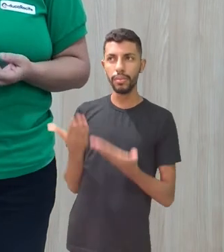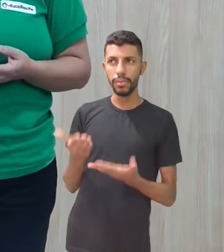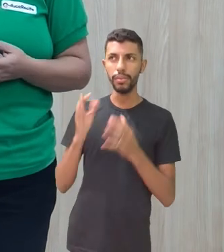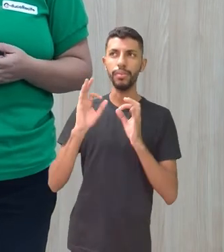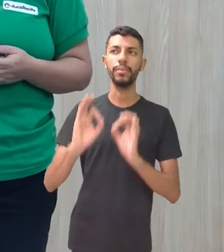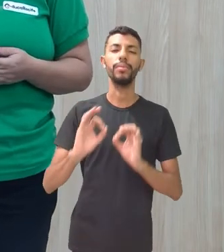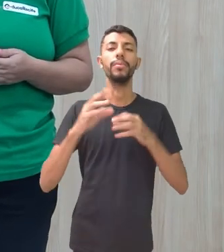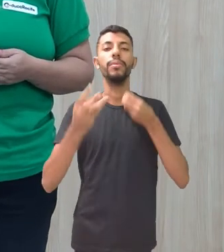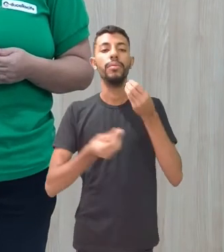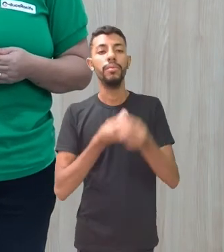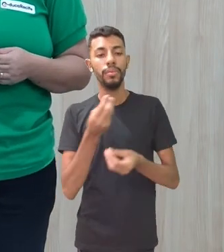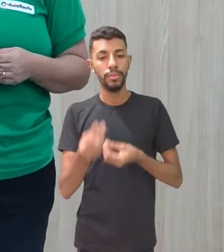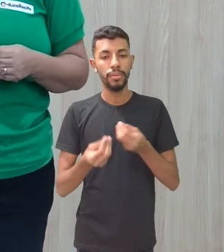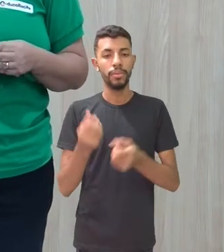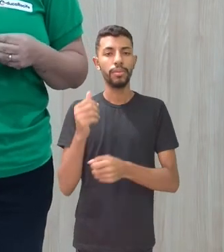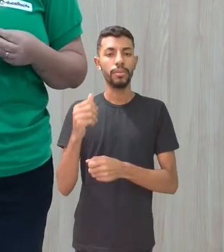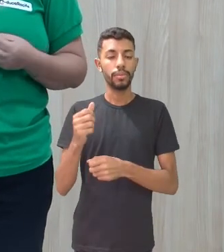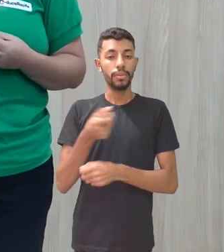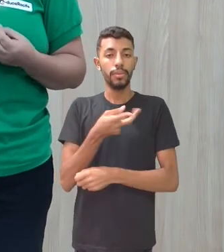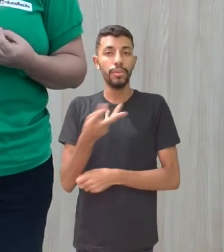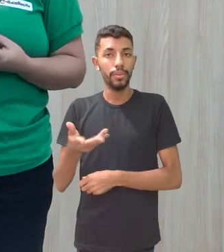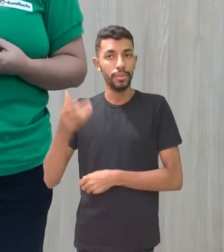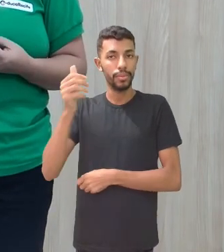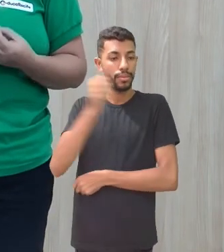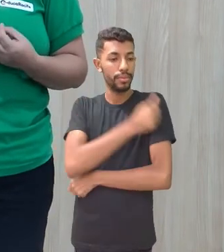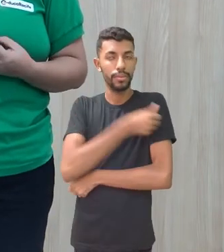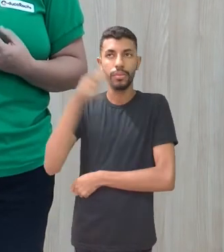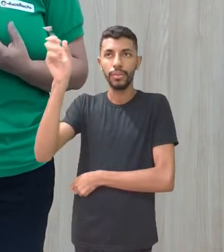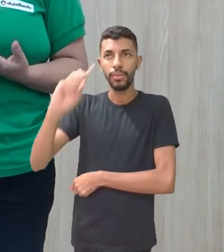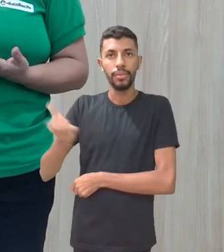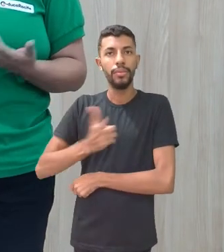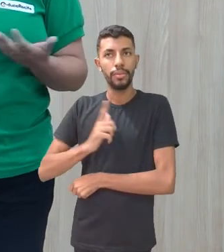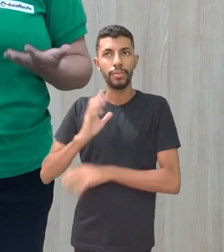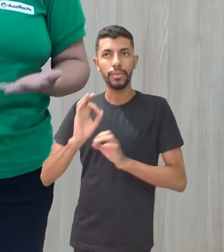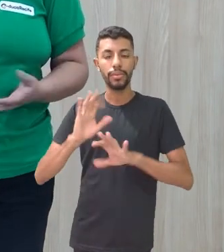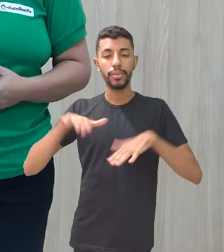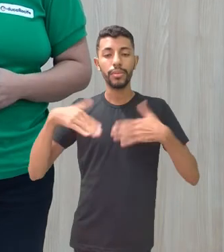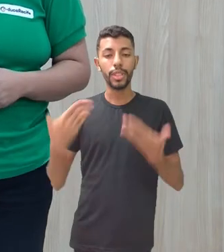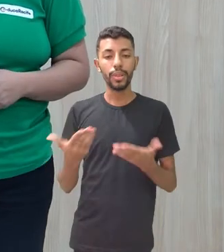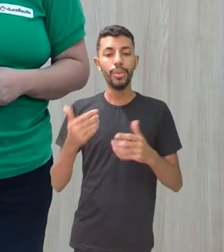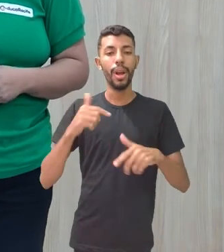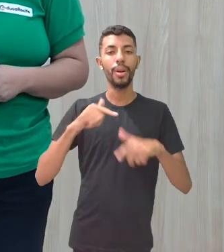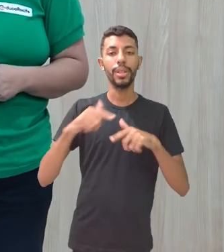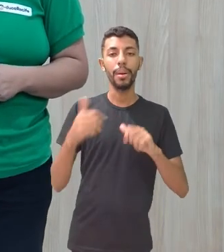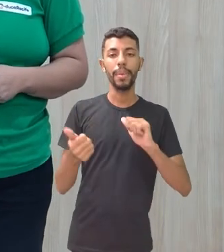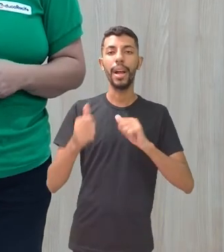com deficiência tem lá e qual é o trabalho que a creche faz com essas